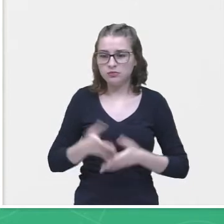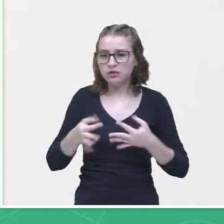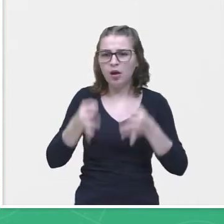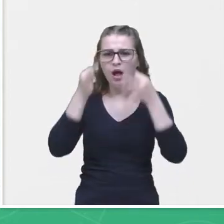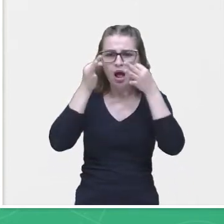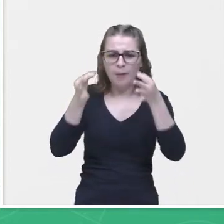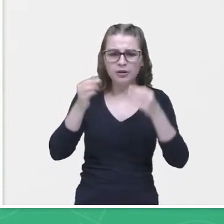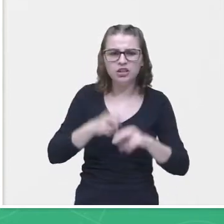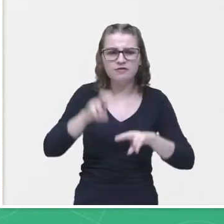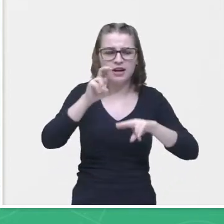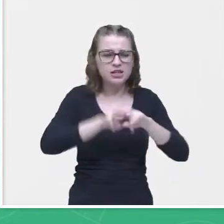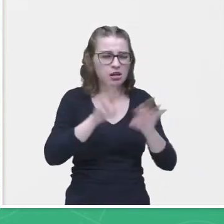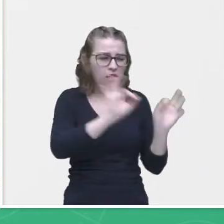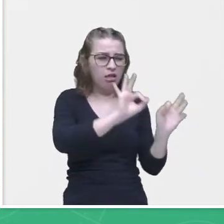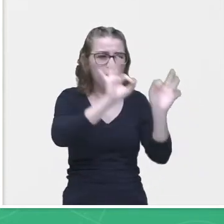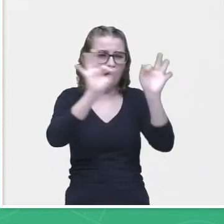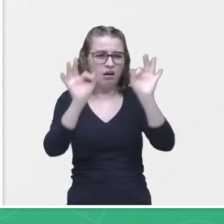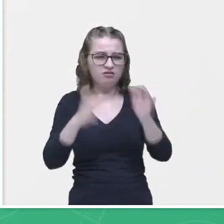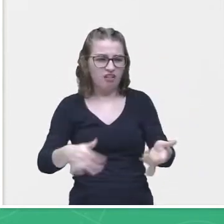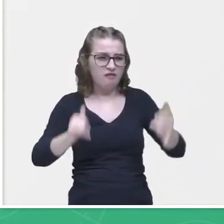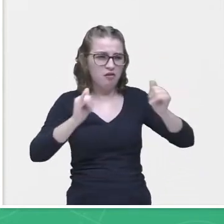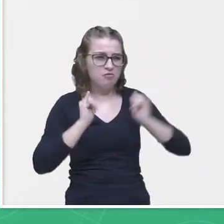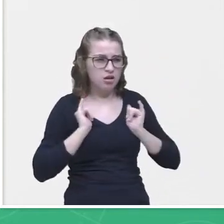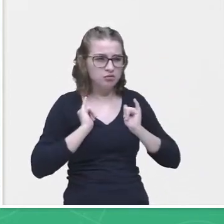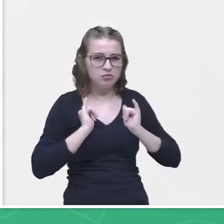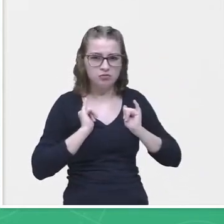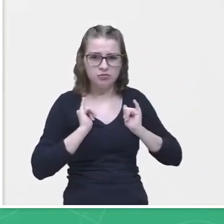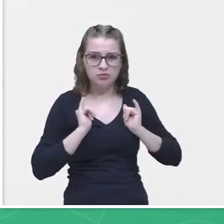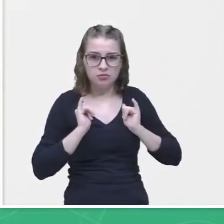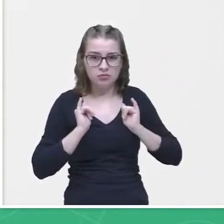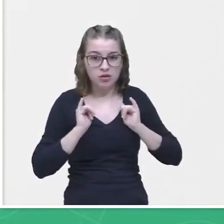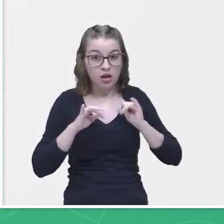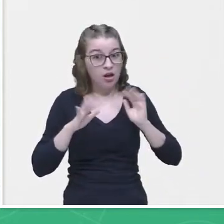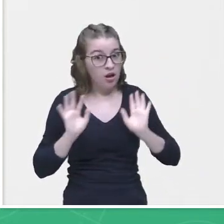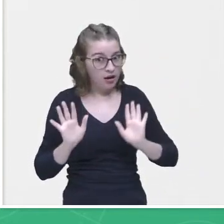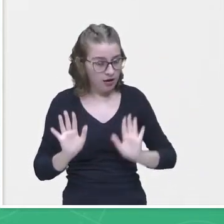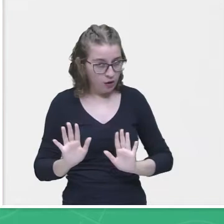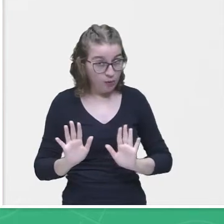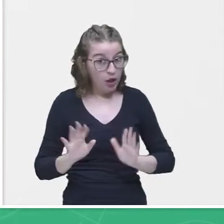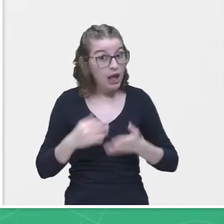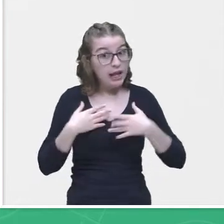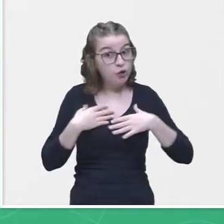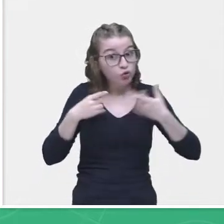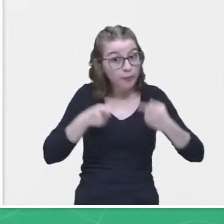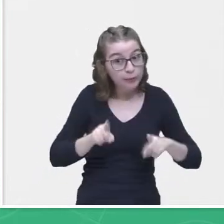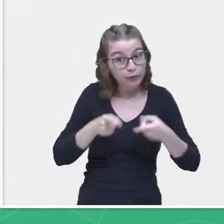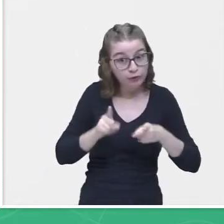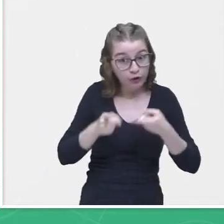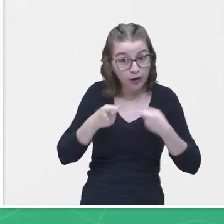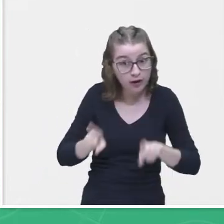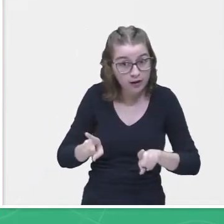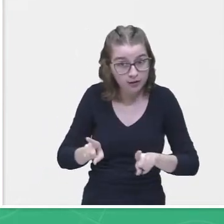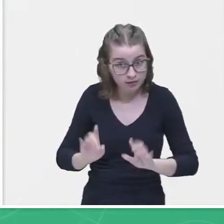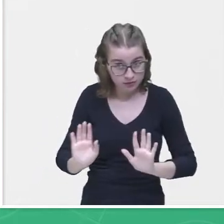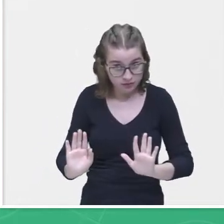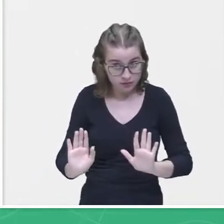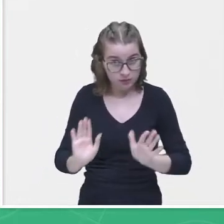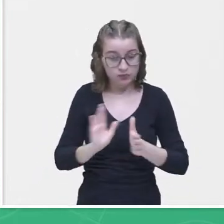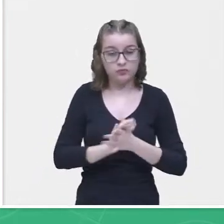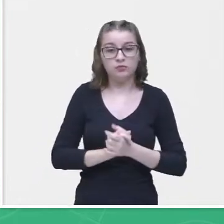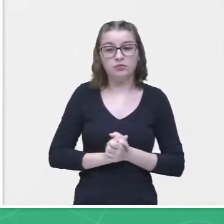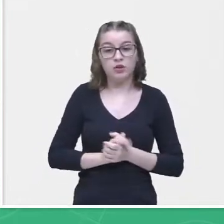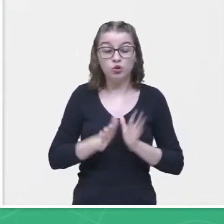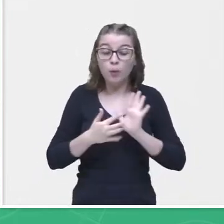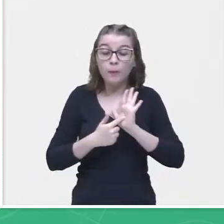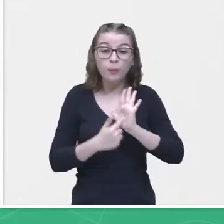Não é assim. Mas eu posso usar isso para provocar a pessoa? Posso. Aí depois eu vou apresentando meus